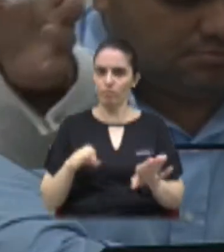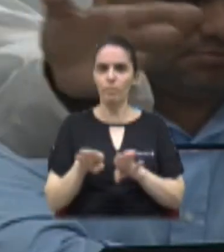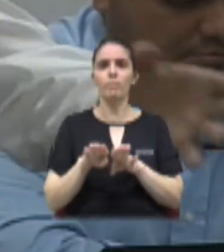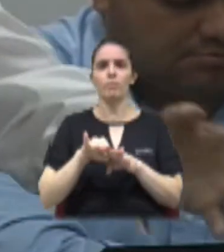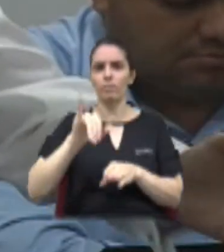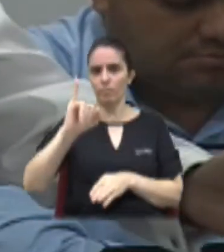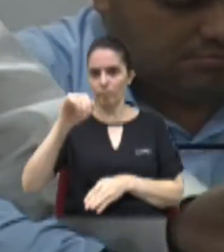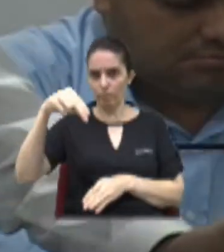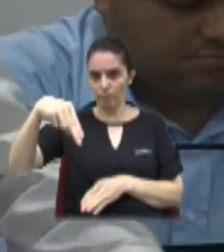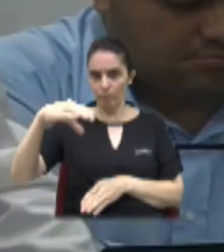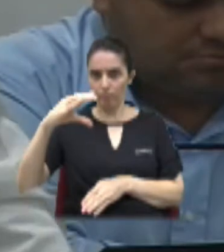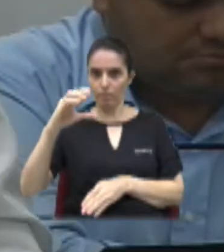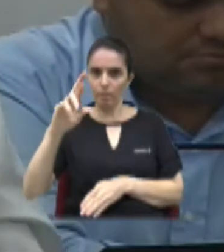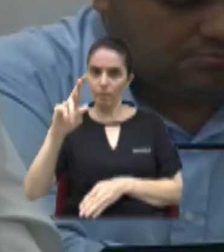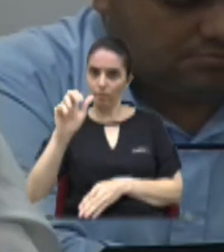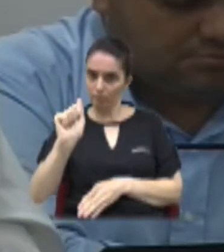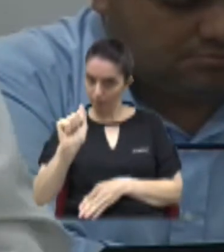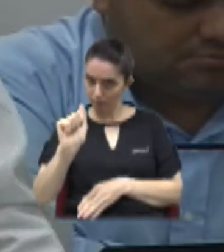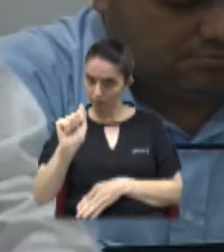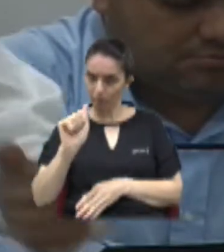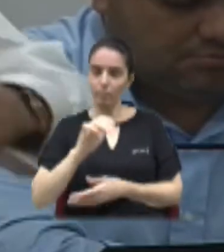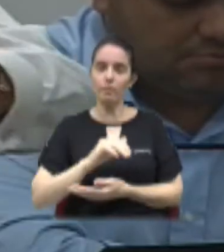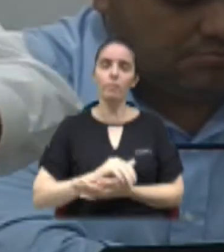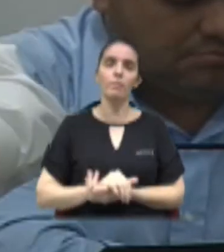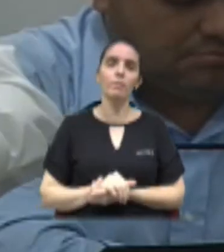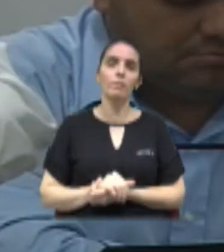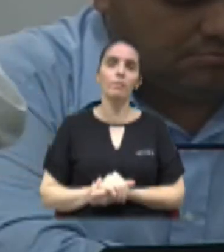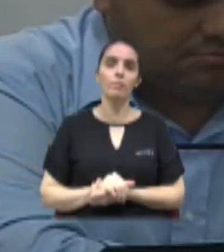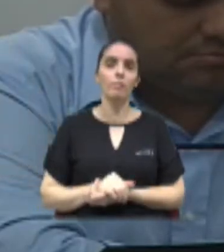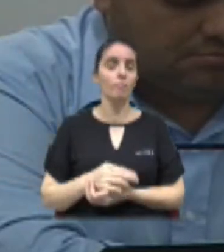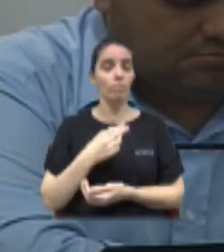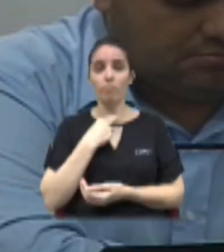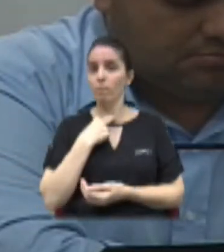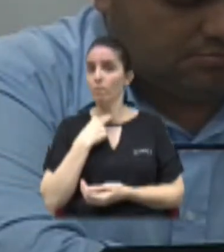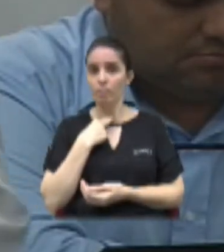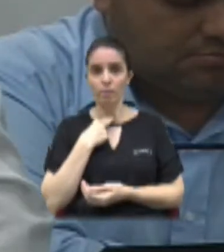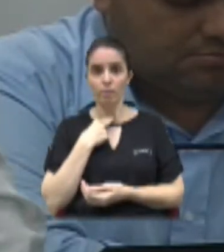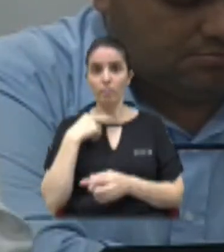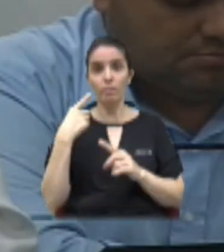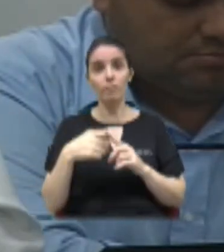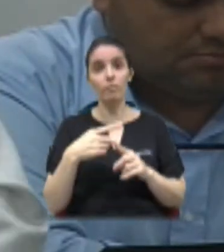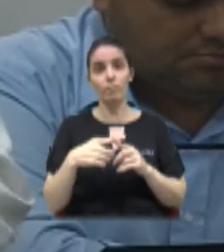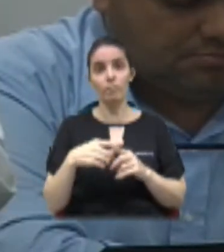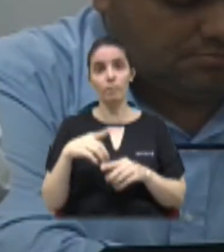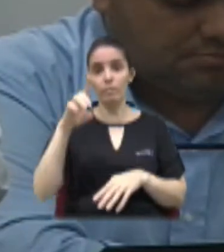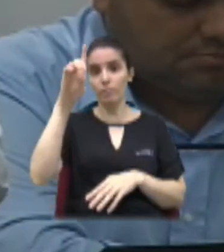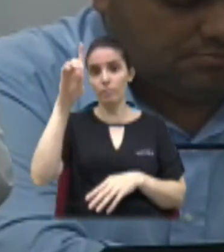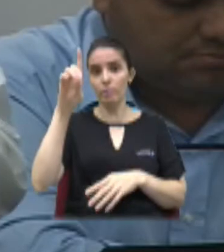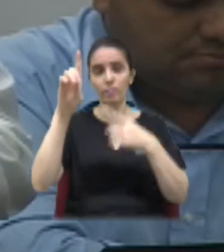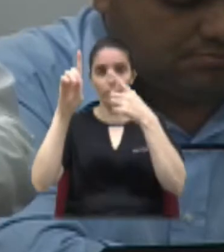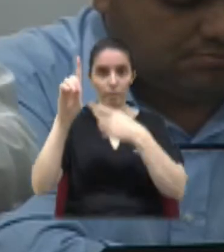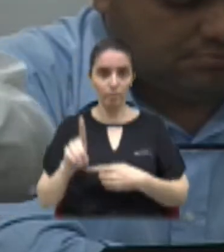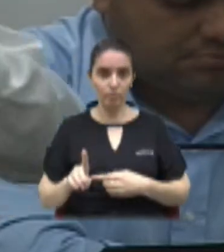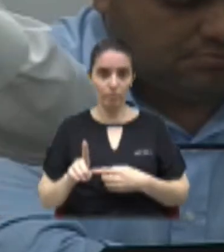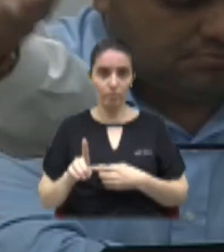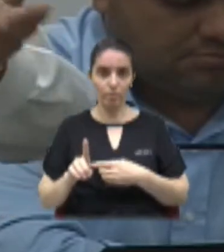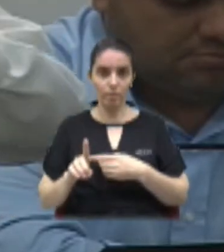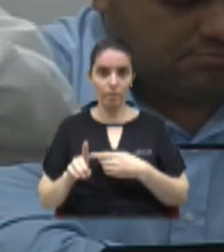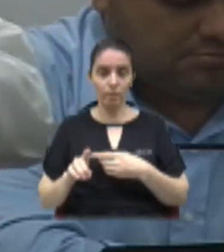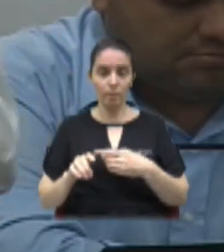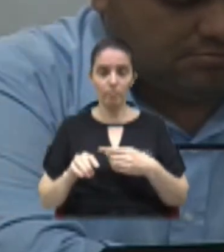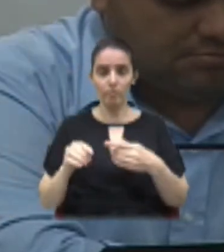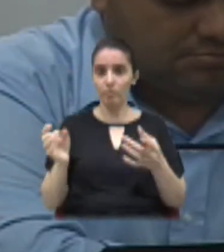temos uma porcentagem destinada para a saúde, uma porcentagem destinada para a educação, uma porcentagem destinada para gastos com